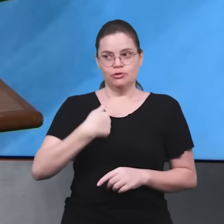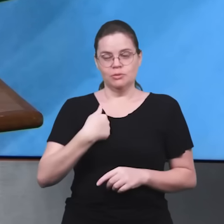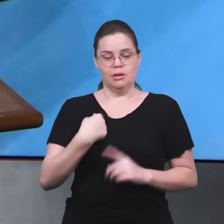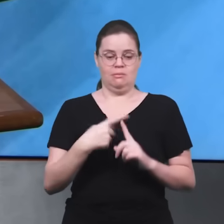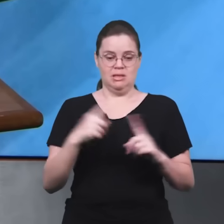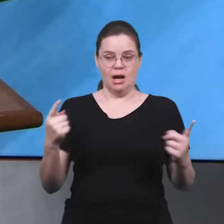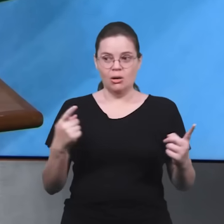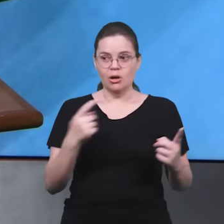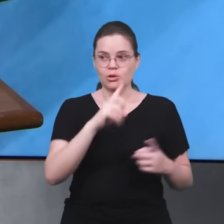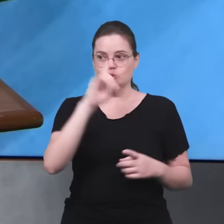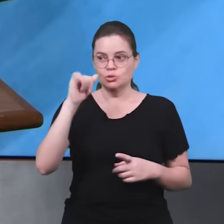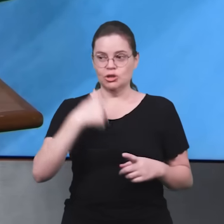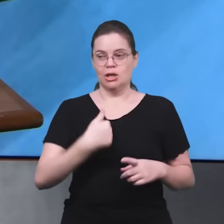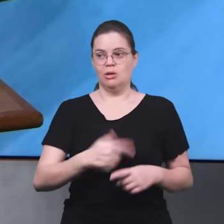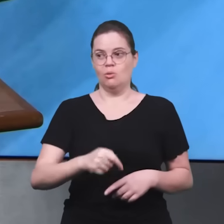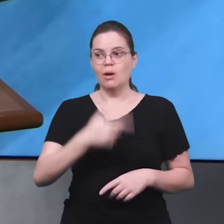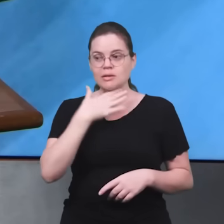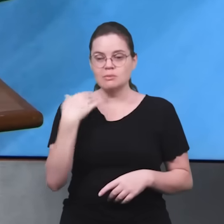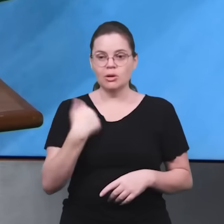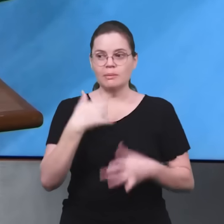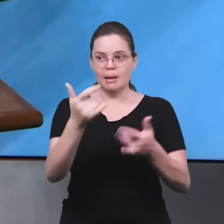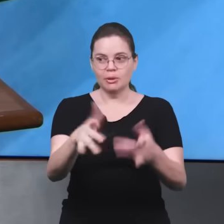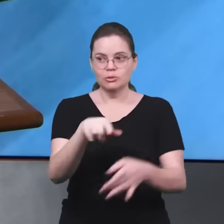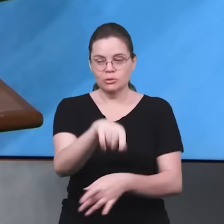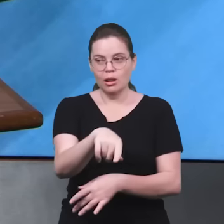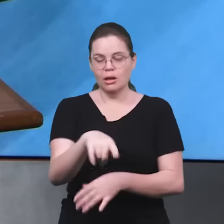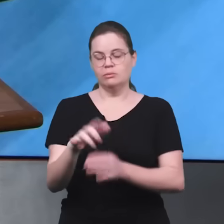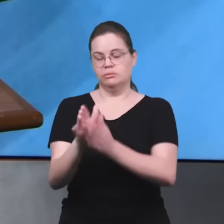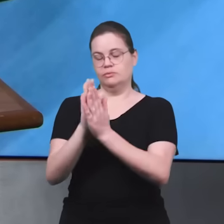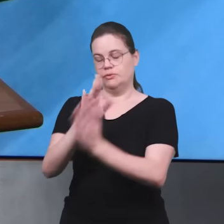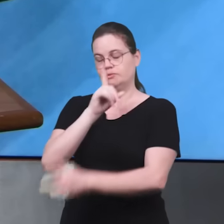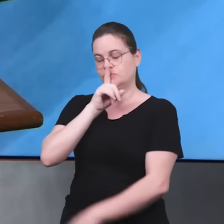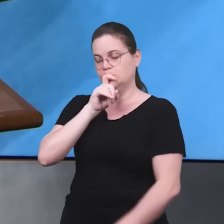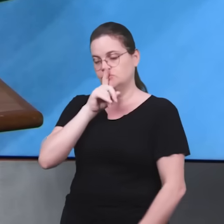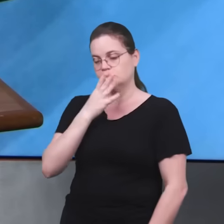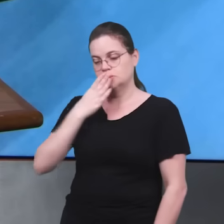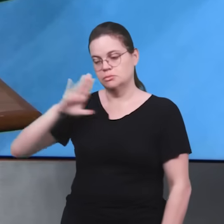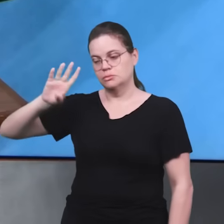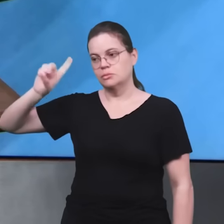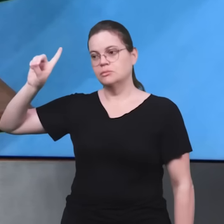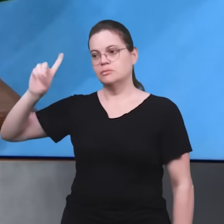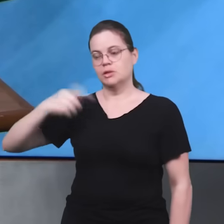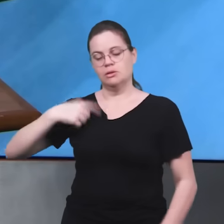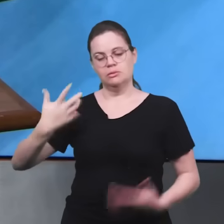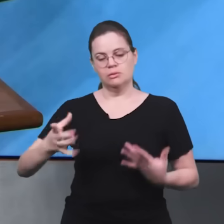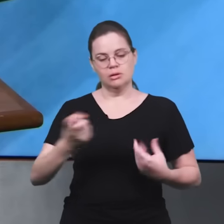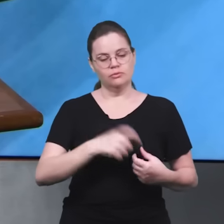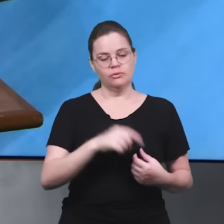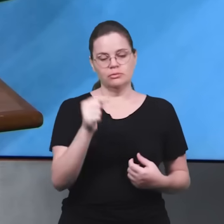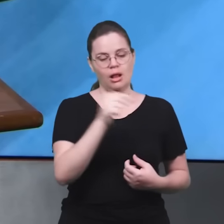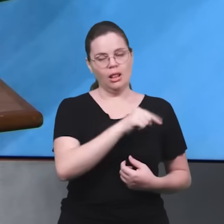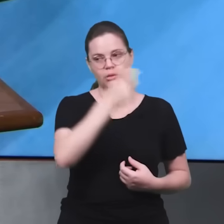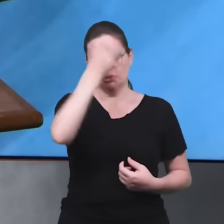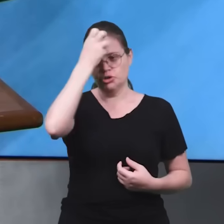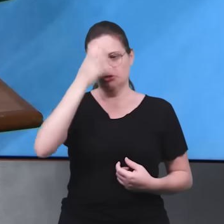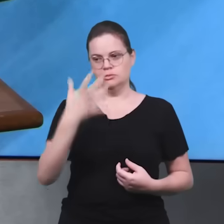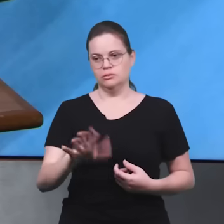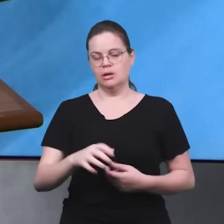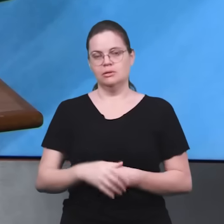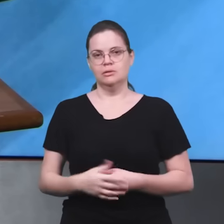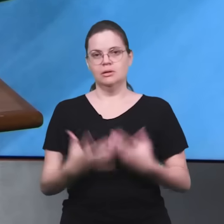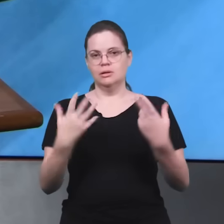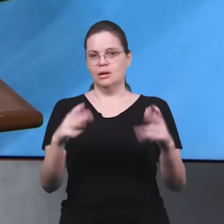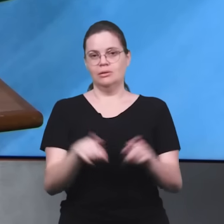me abandonaram. Então você vai me jurar por Deus que eu não vou voltar mais de onde eu vim. Eu não quero voltar no lugar